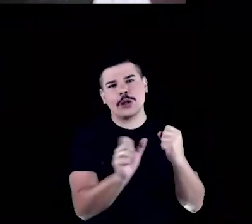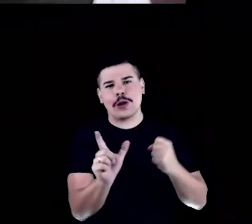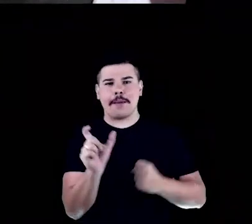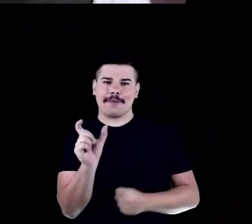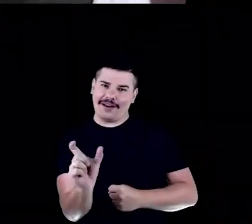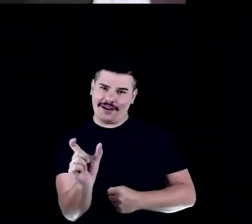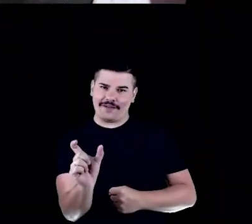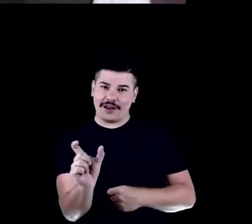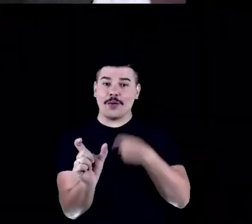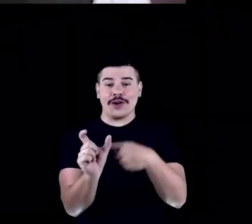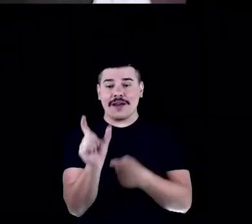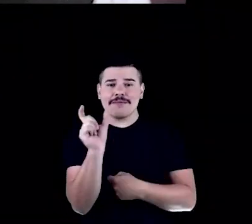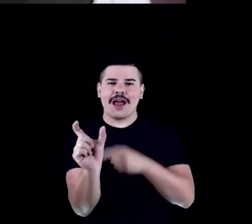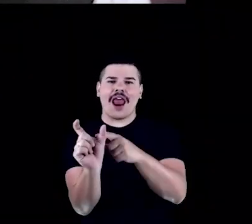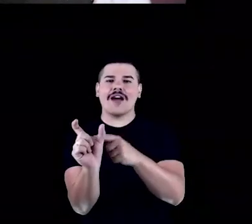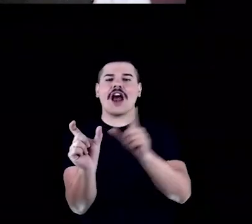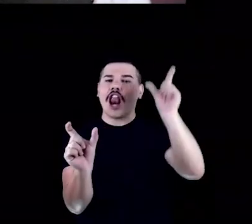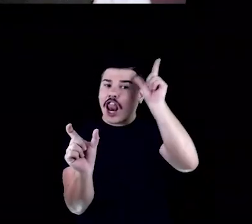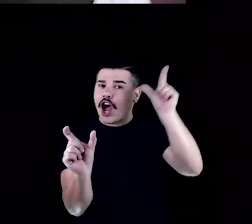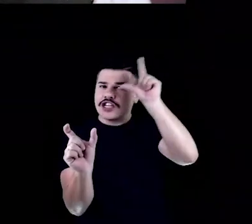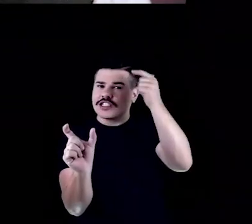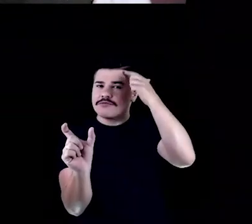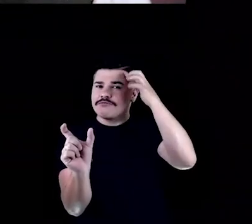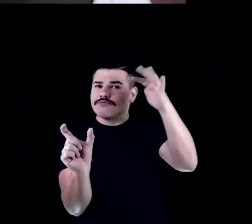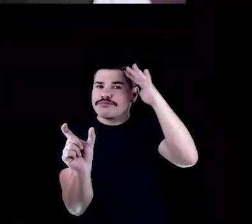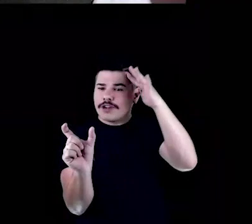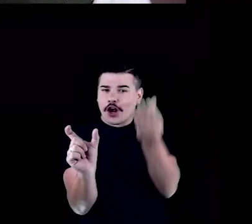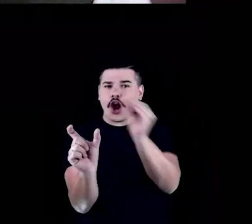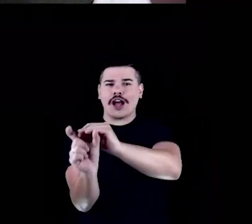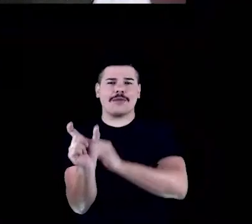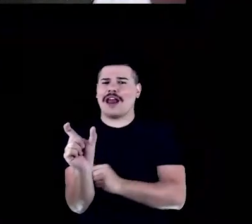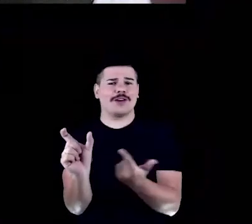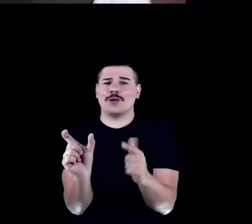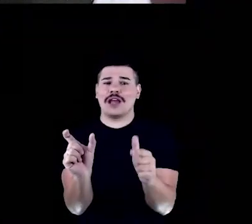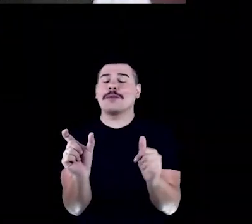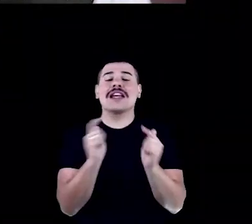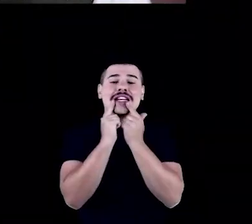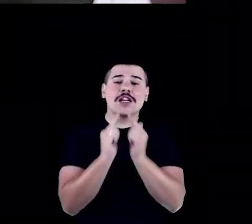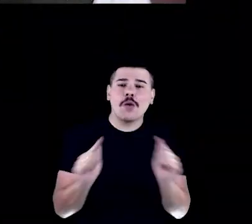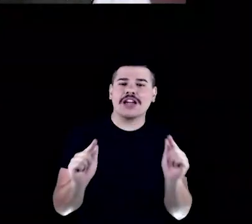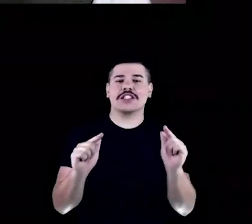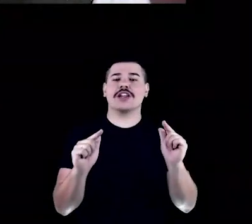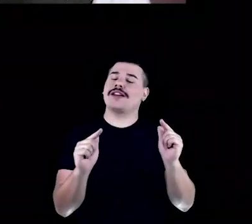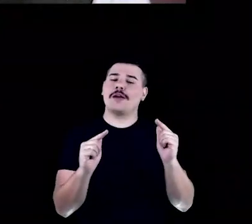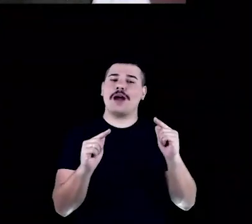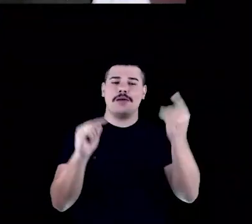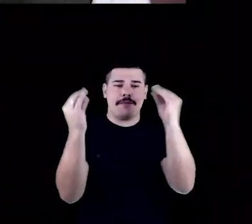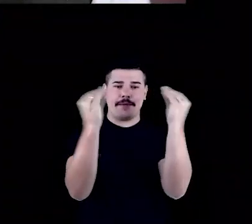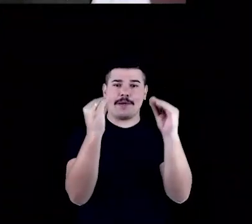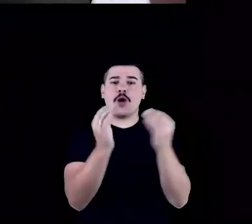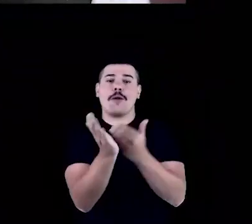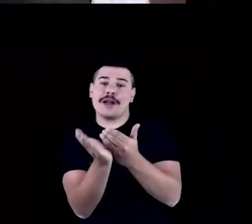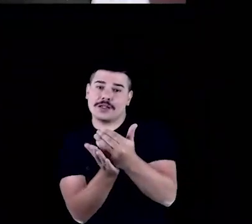Porque a imagem, ela não guarda a mesma lógica da linguagem. A linguagem, ela é uma construção que precisa de um